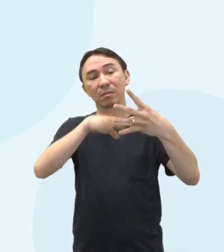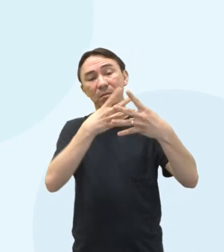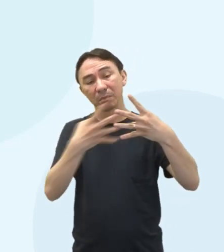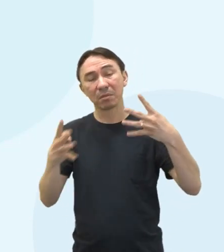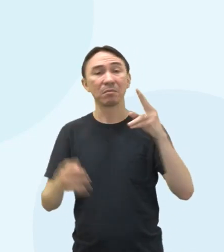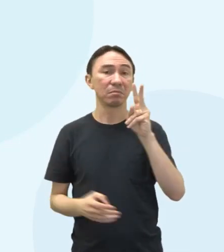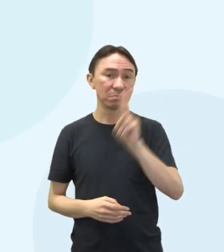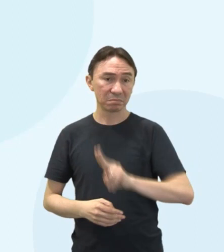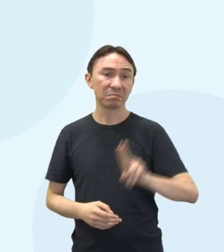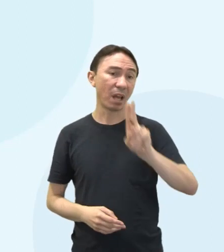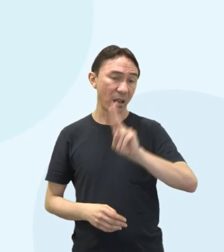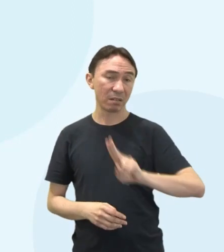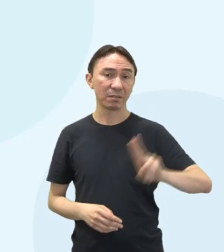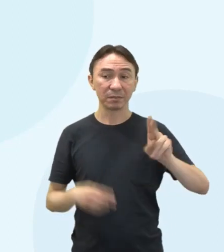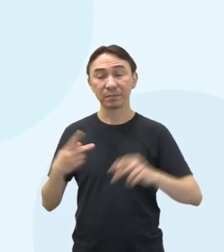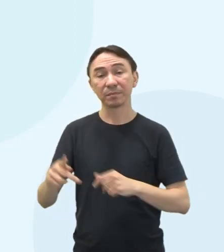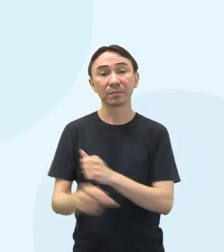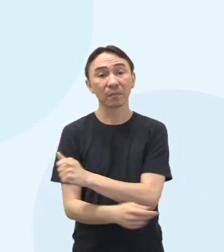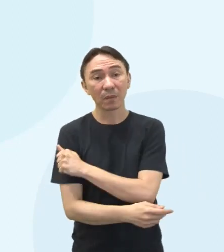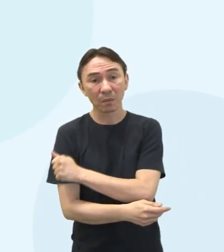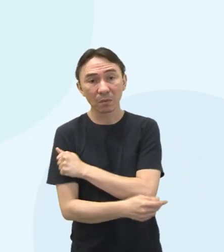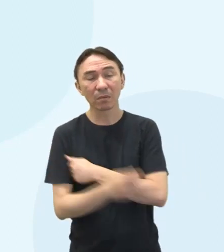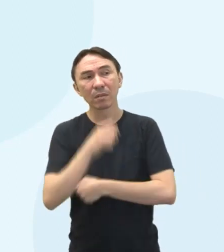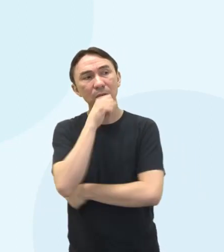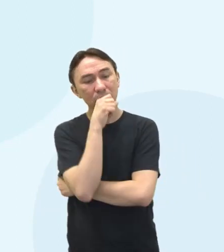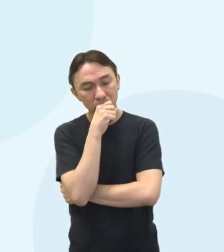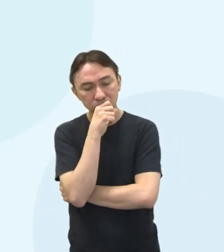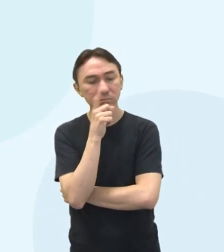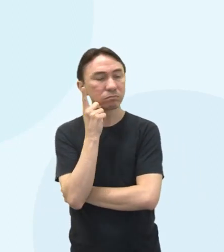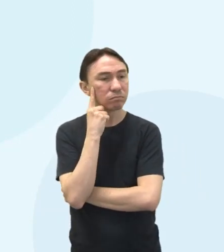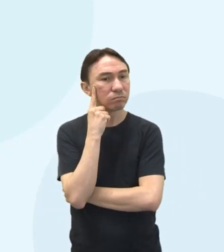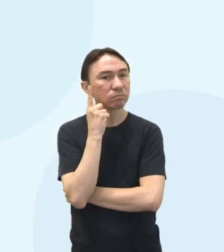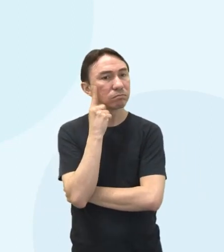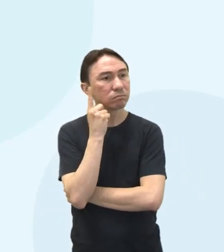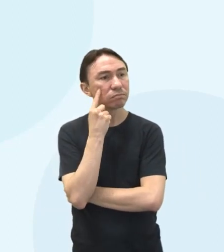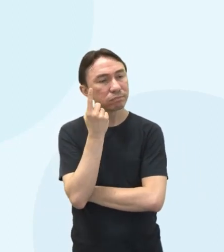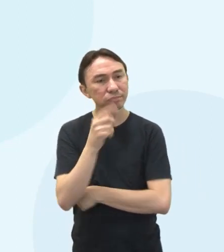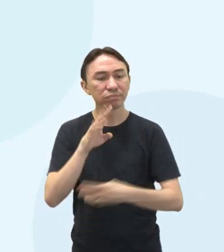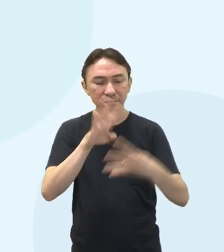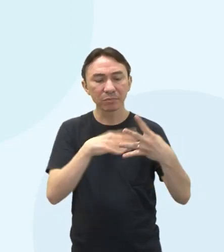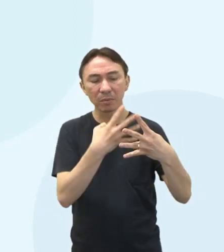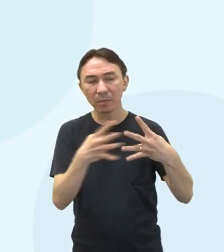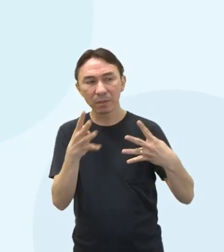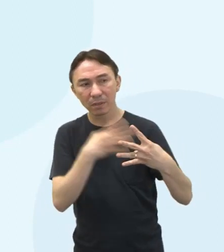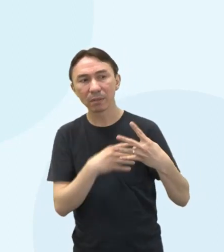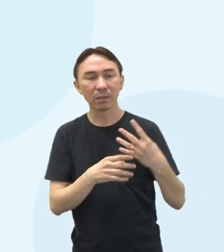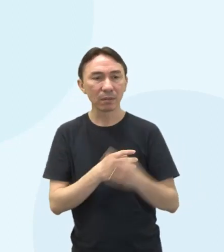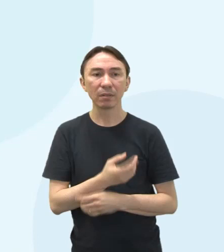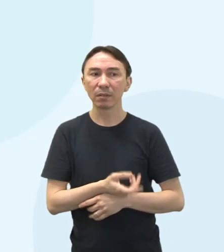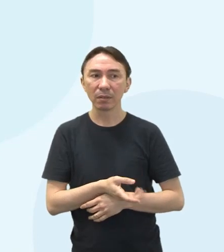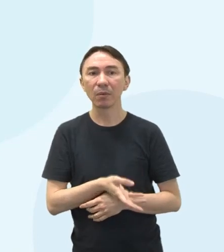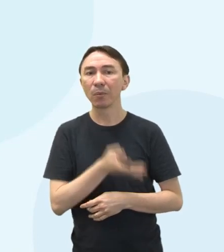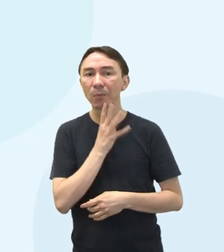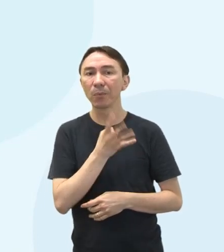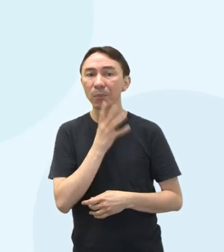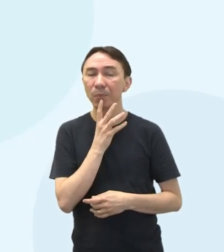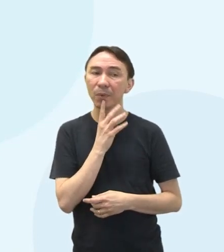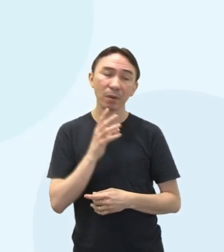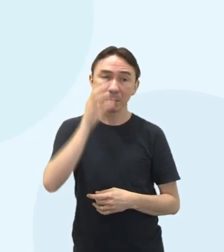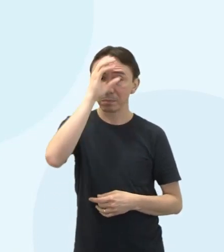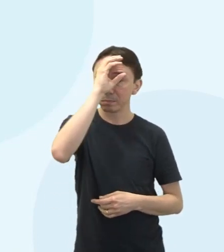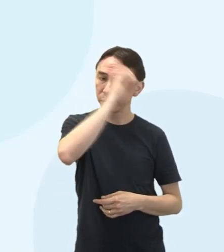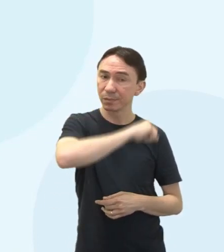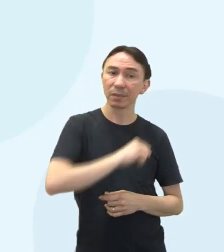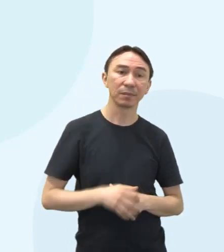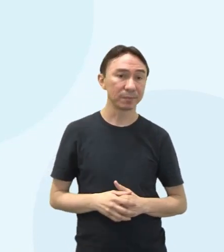muito importante assim o estudante já tem um conta e com com as tabelas a intervenção nessa atividade seria o professor